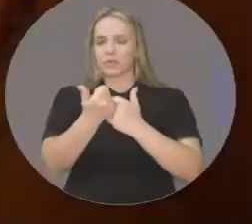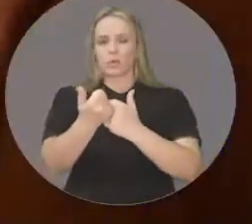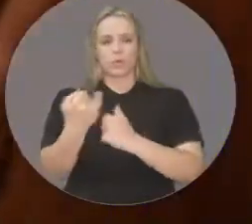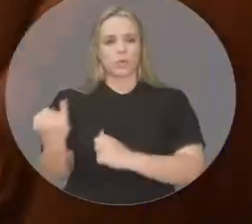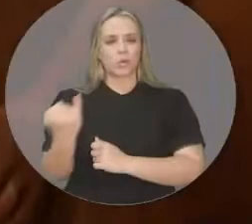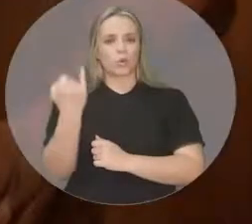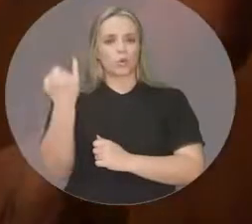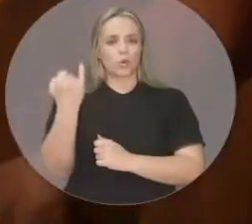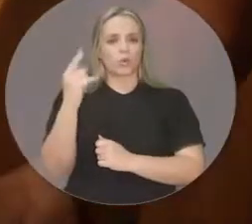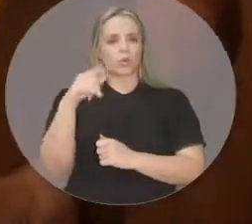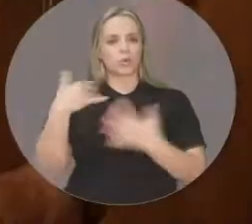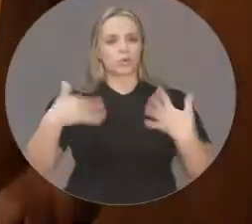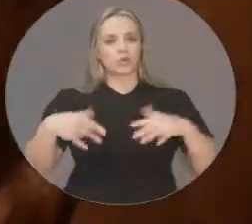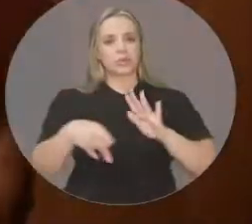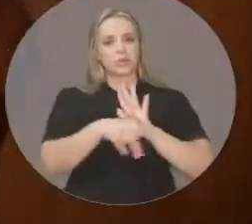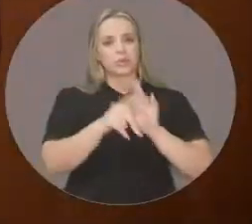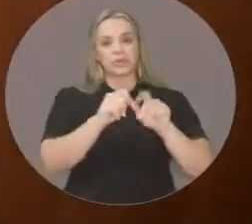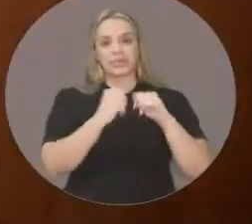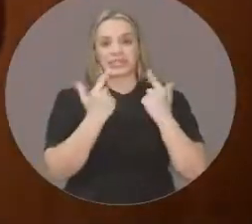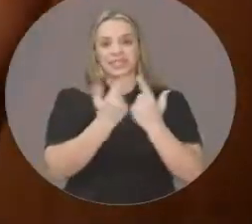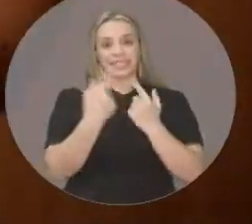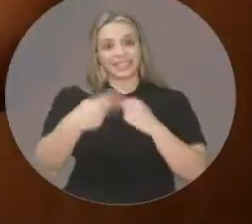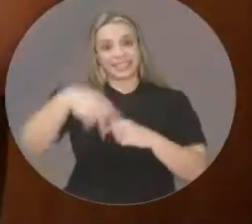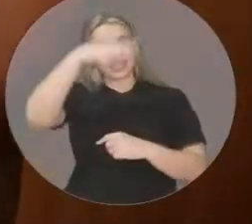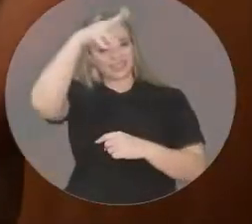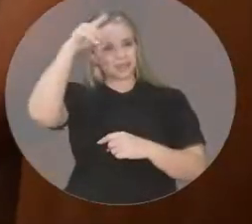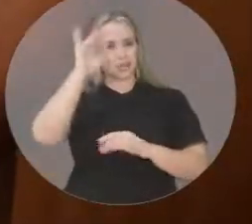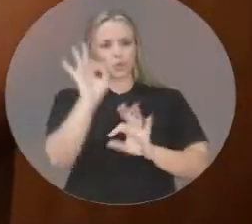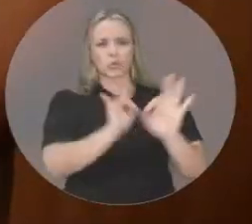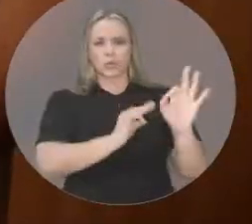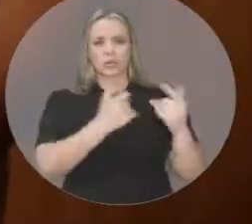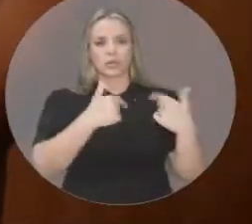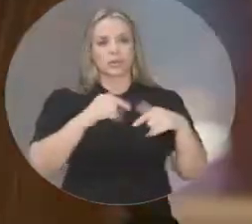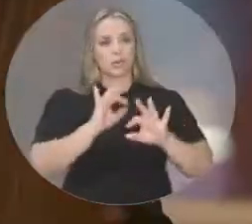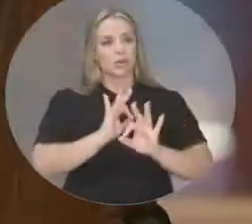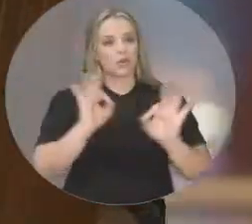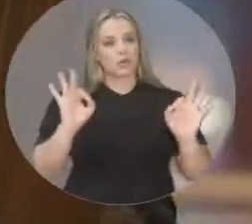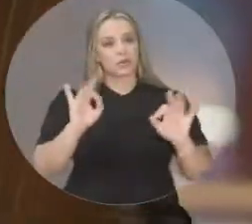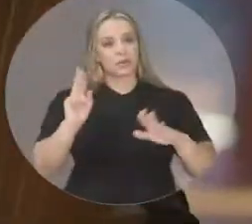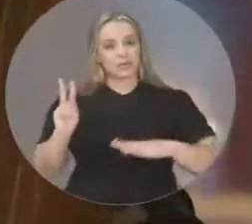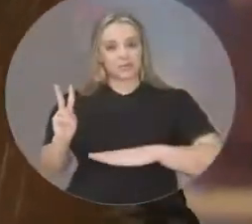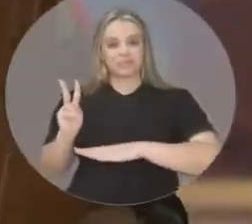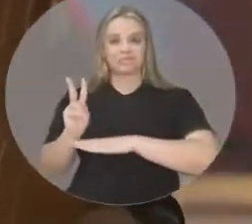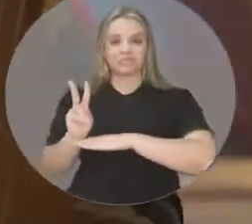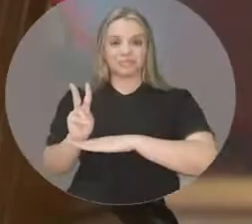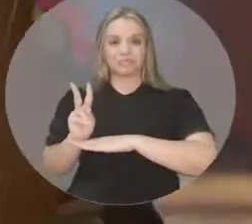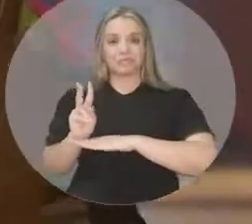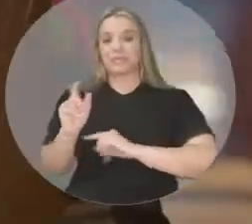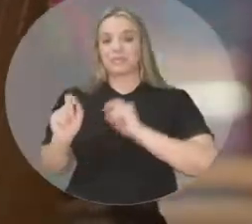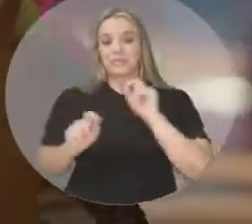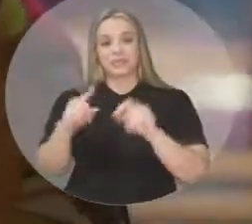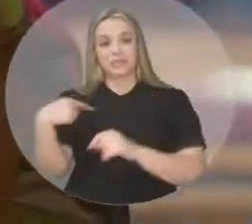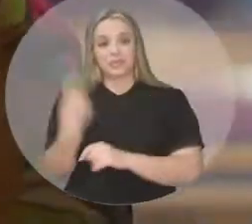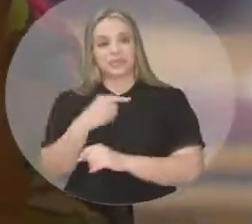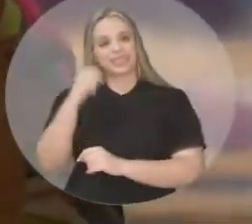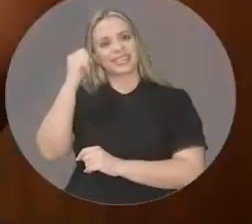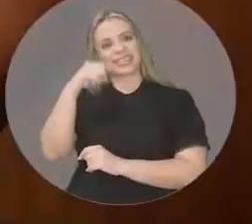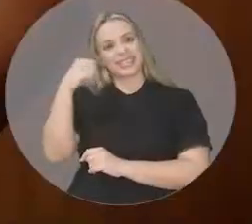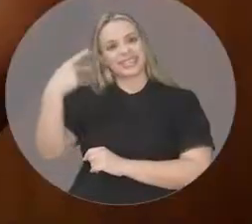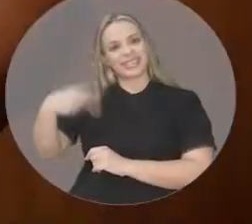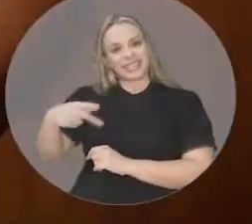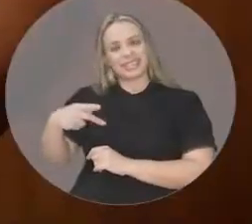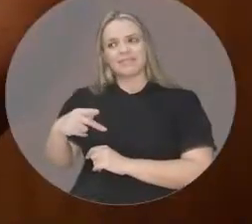Olá, sou Edmilson Marcel, sou o diretor musical do grupo Flor Ribeirinha. Em nome de toda a nossa diretoria, Dona Domingas,